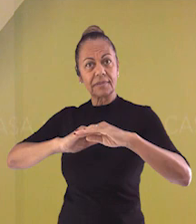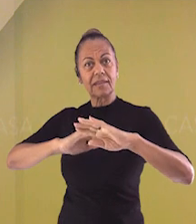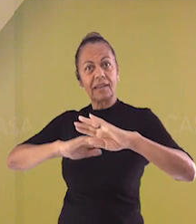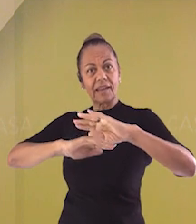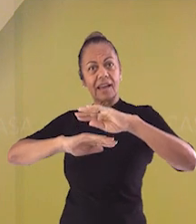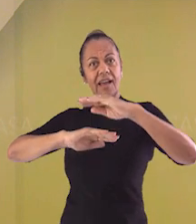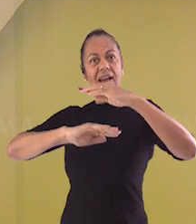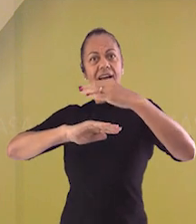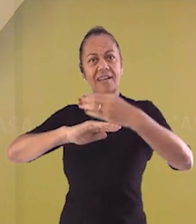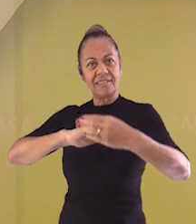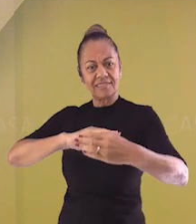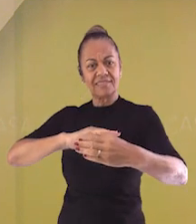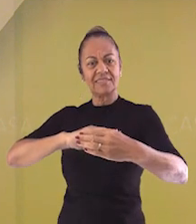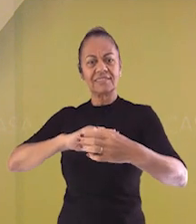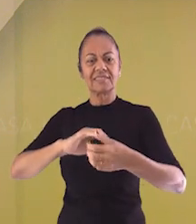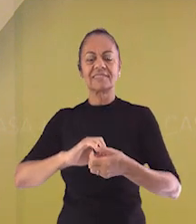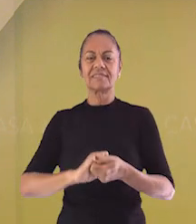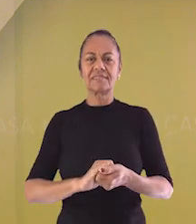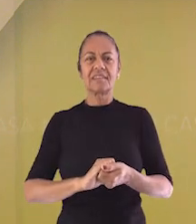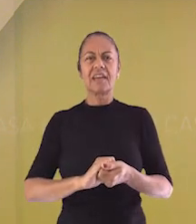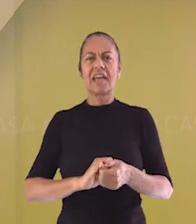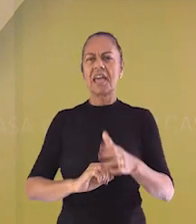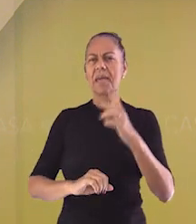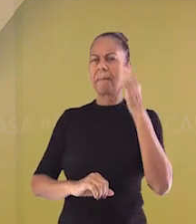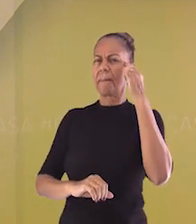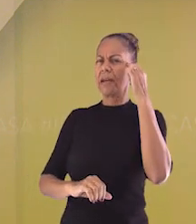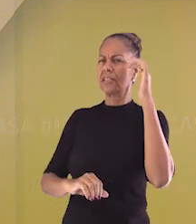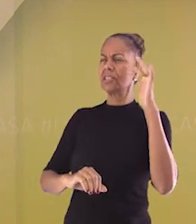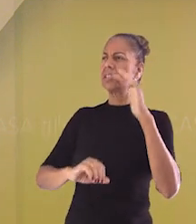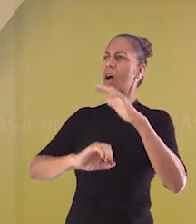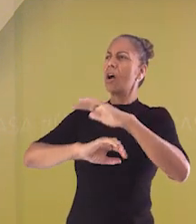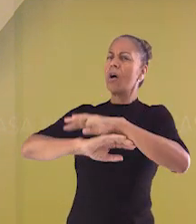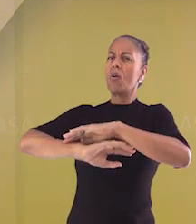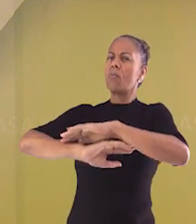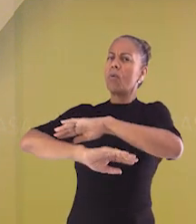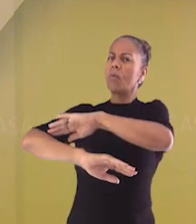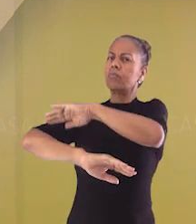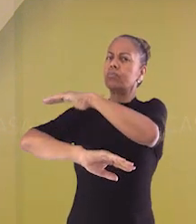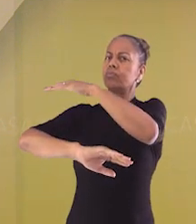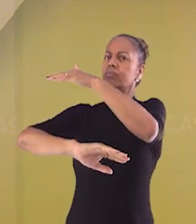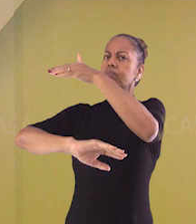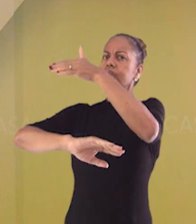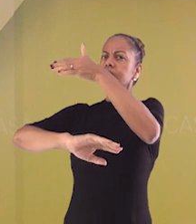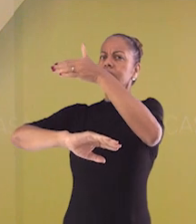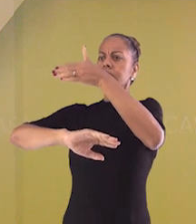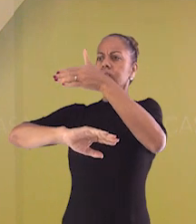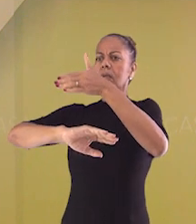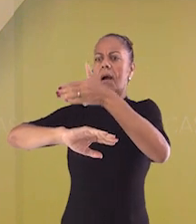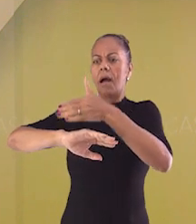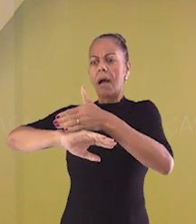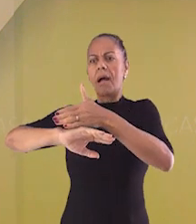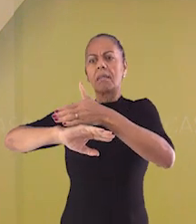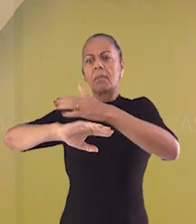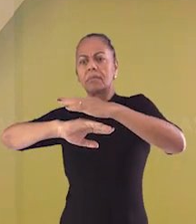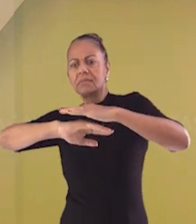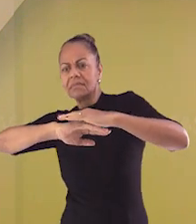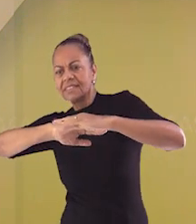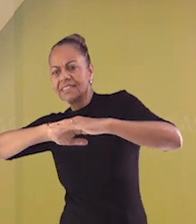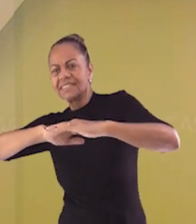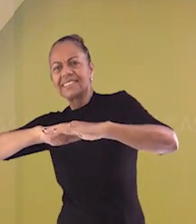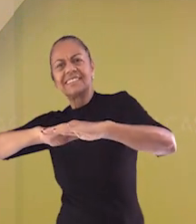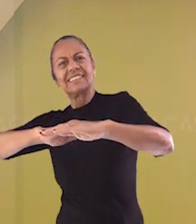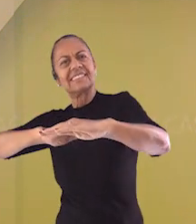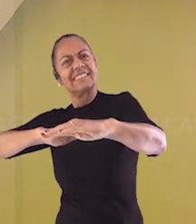altos em seu topo. É como imaginar um grande morro e depois de chegarmos ao seu topo, vemos uma grande área